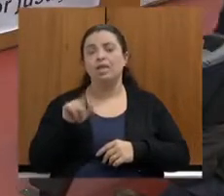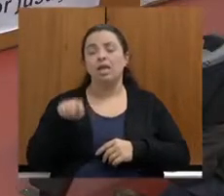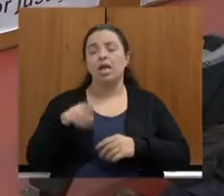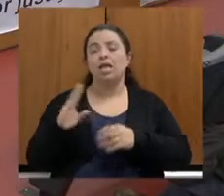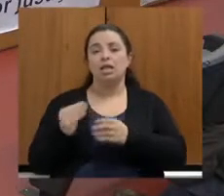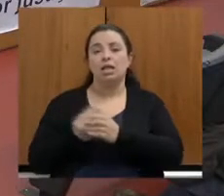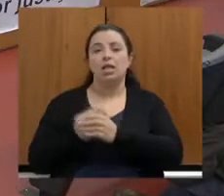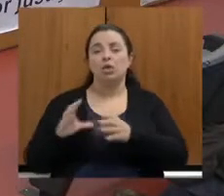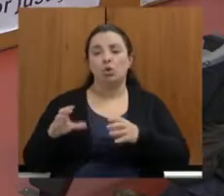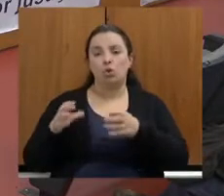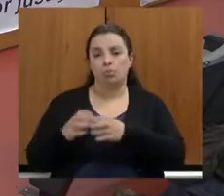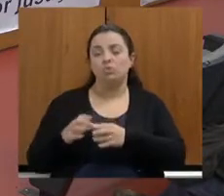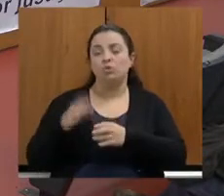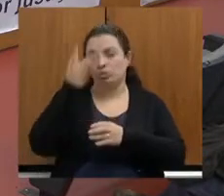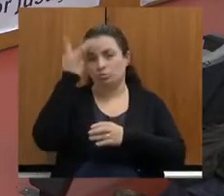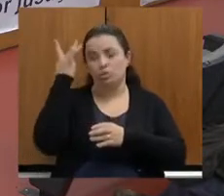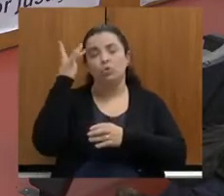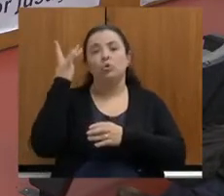ES